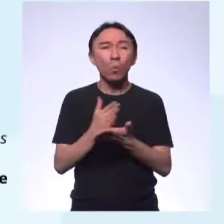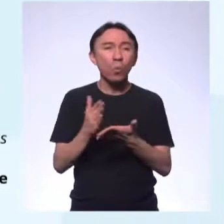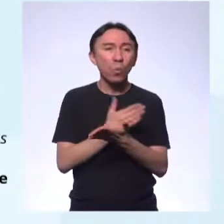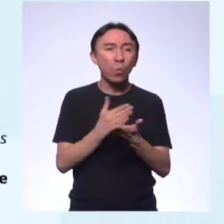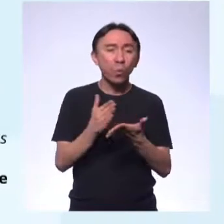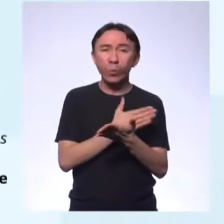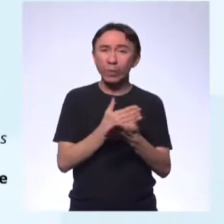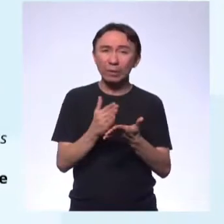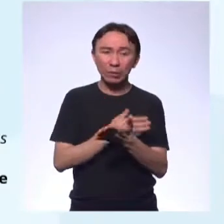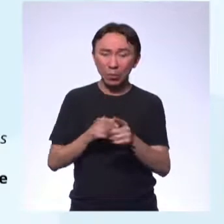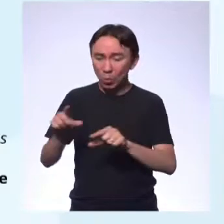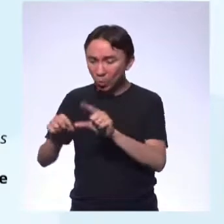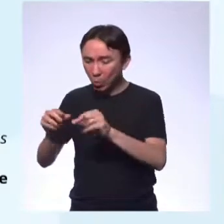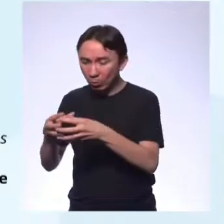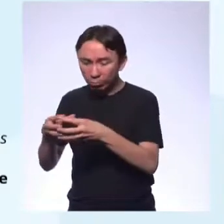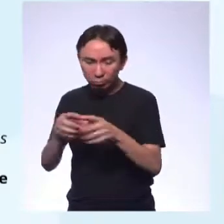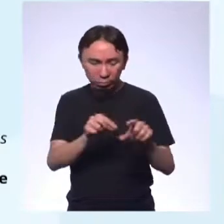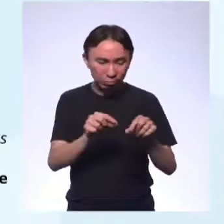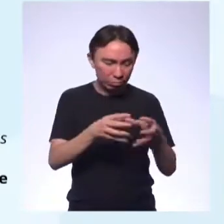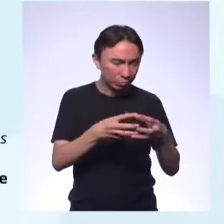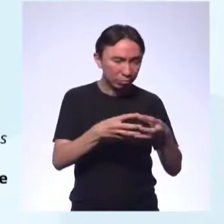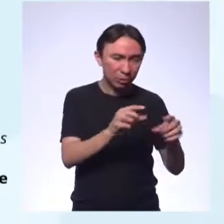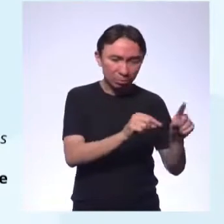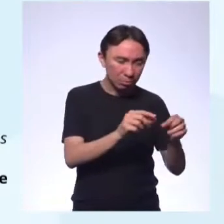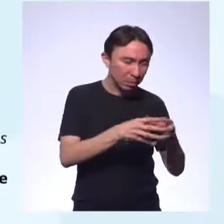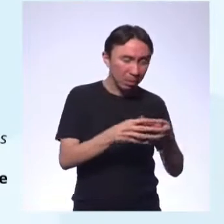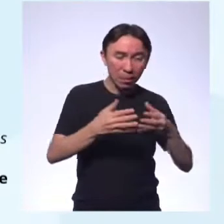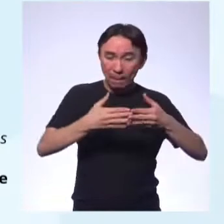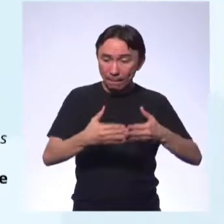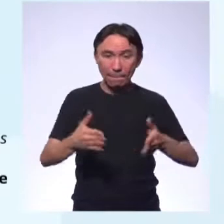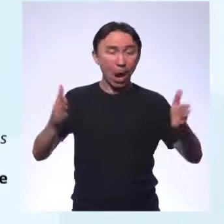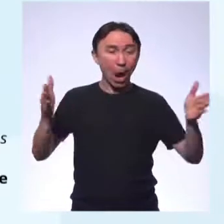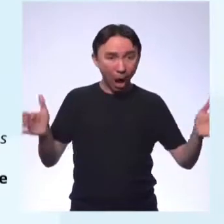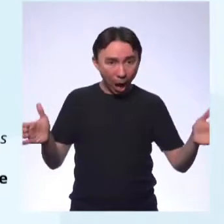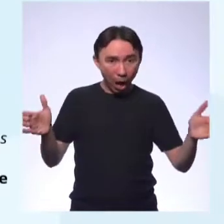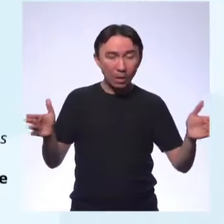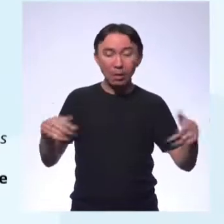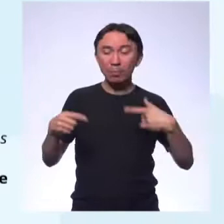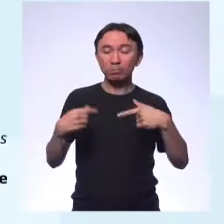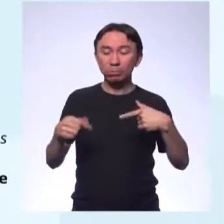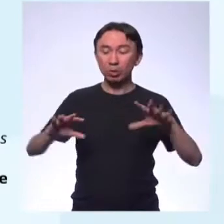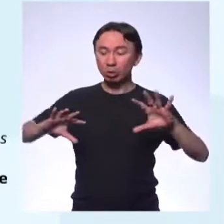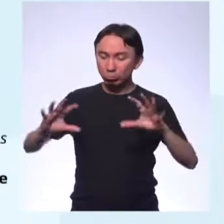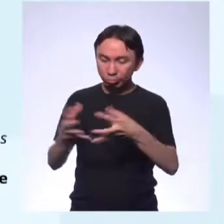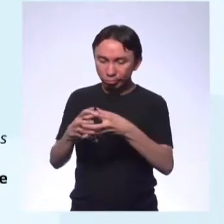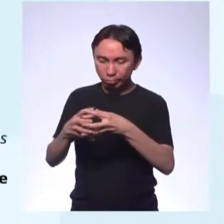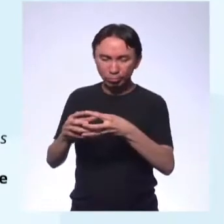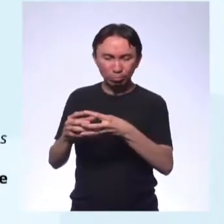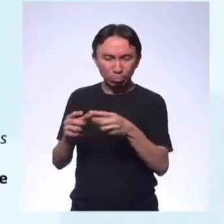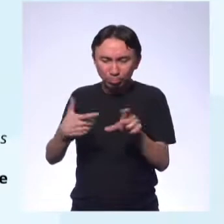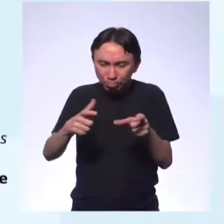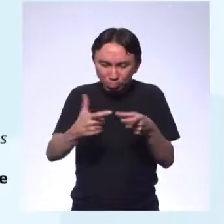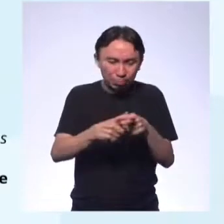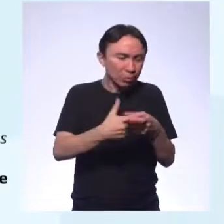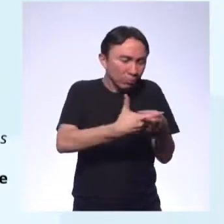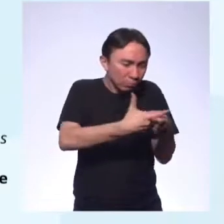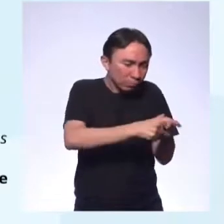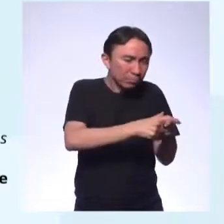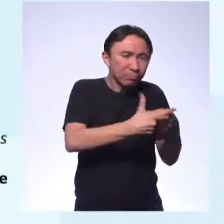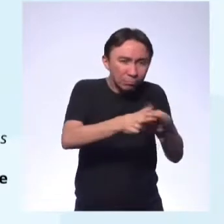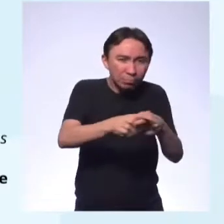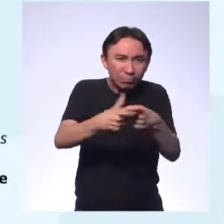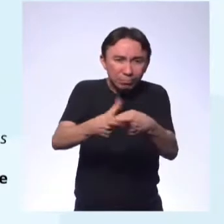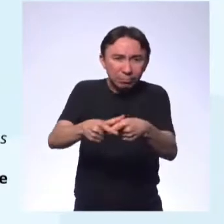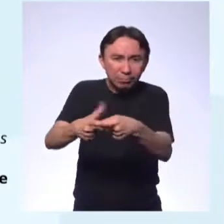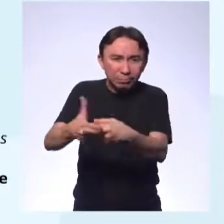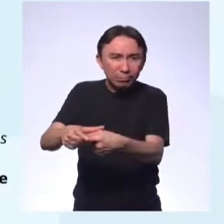né? E a partir dessas categorias mais abrangentes, elas vão se tornando cada vez mais específicas, né? Então, se a gente pensar como